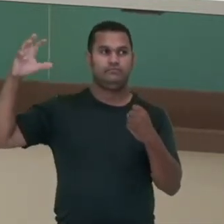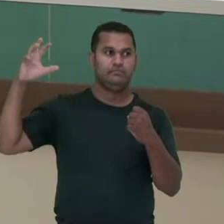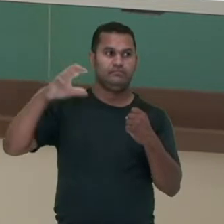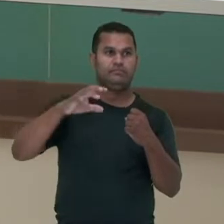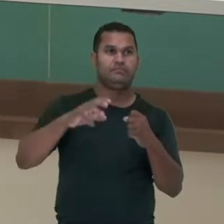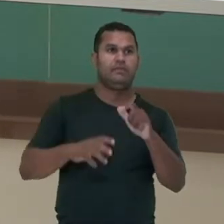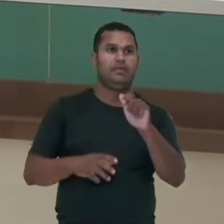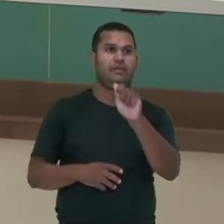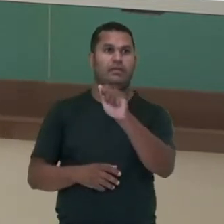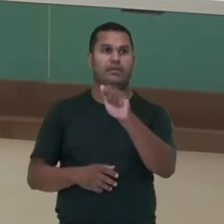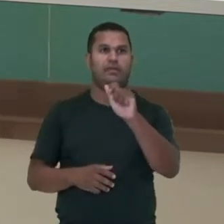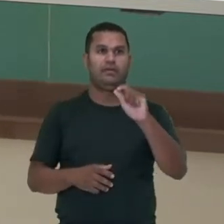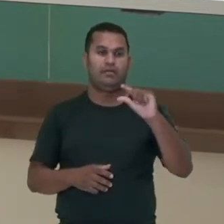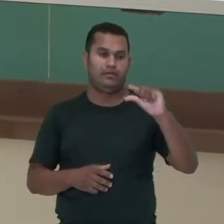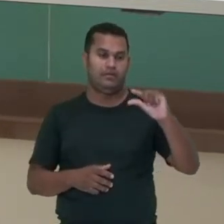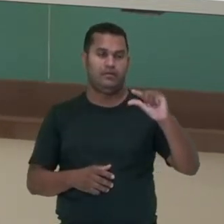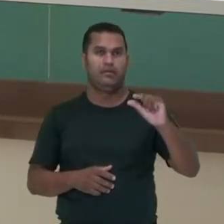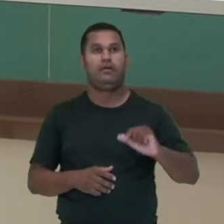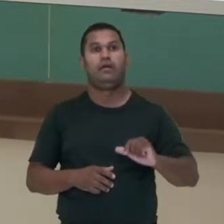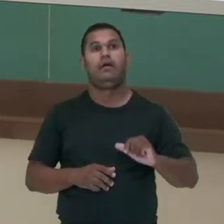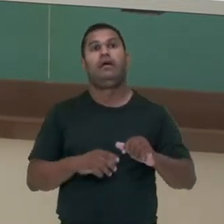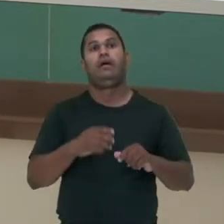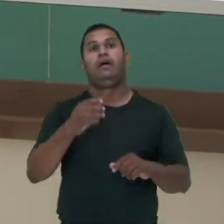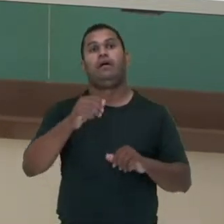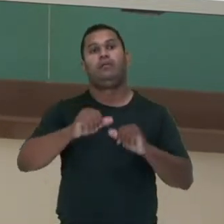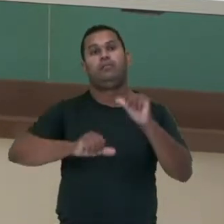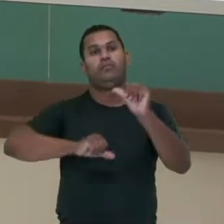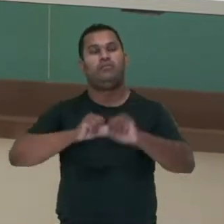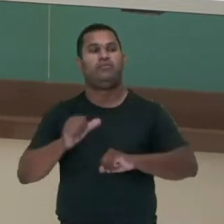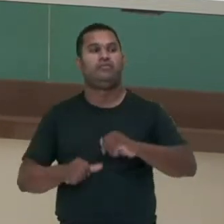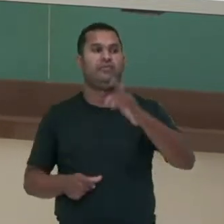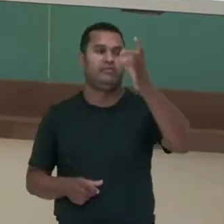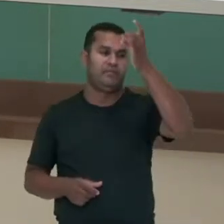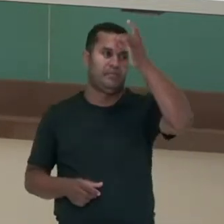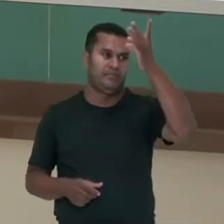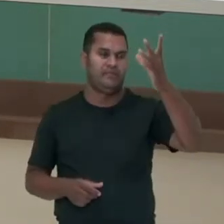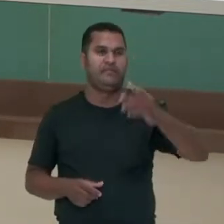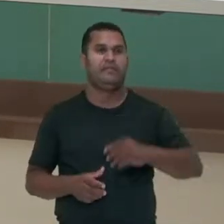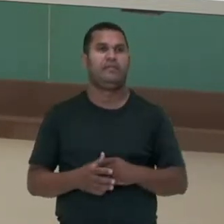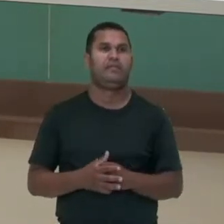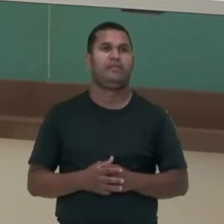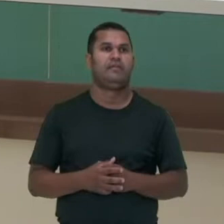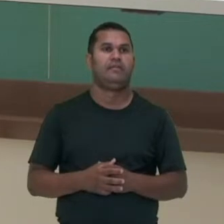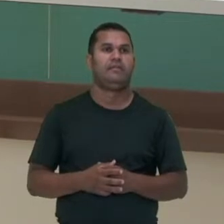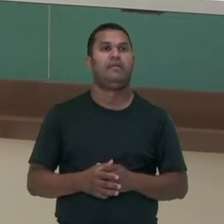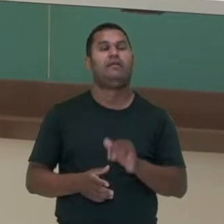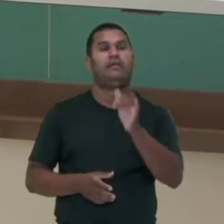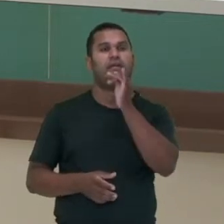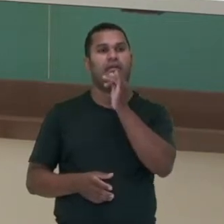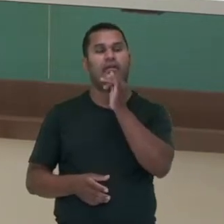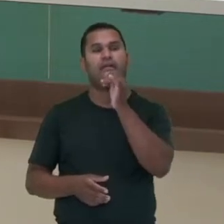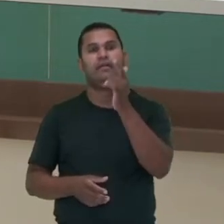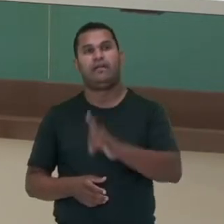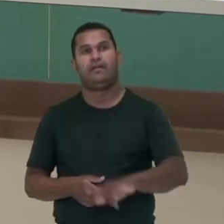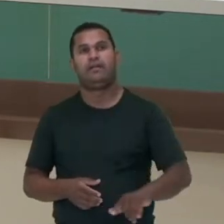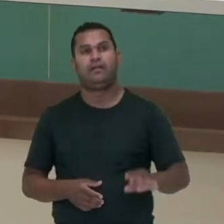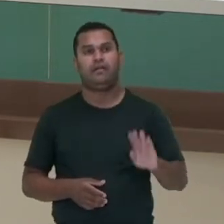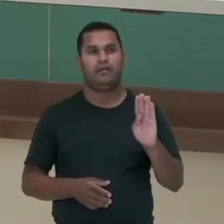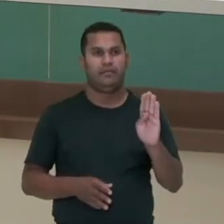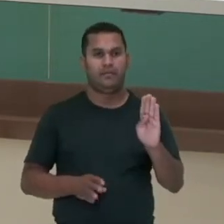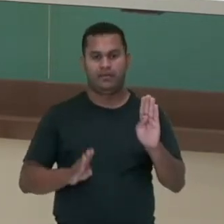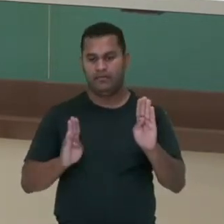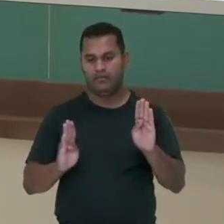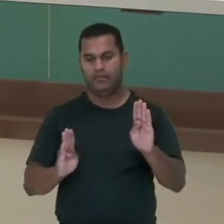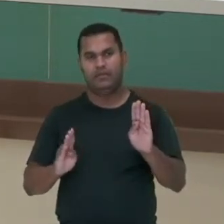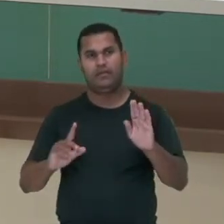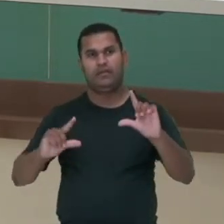recessivo, ele que manifesta a sua expressão. Isso que a gente tem que entender. O alelo Bzão é dominante, logo ele domina sobre azinho, ou